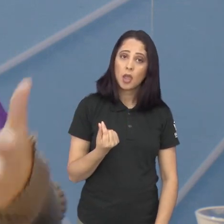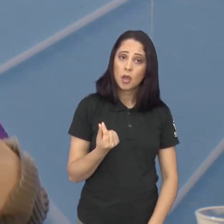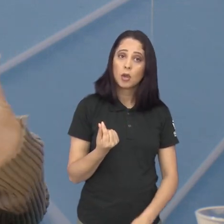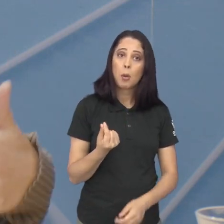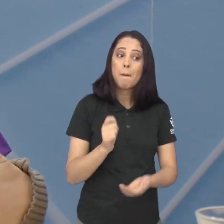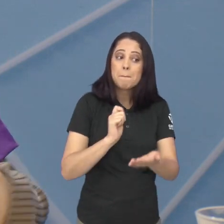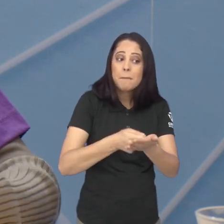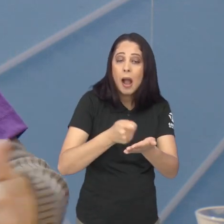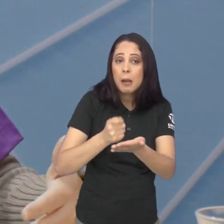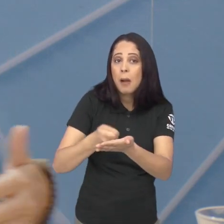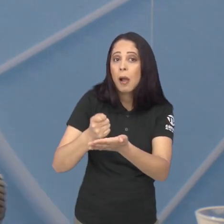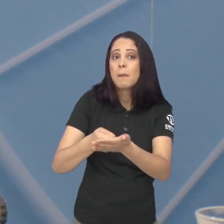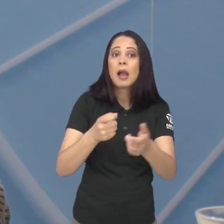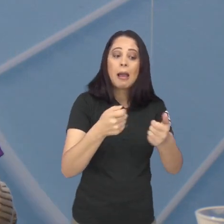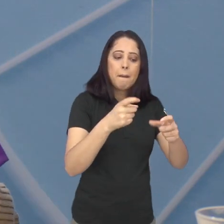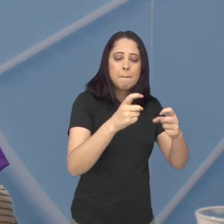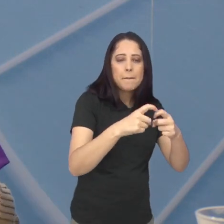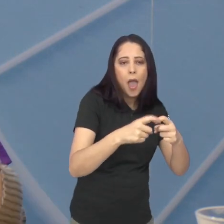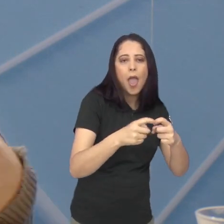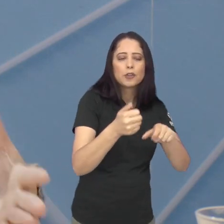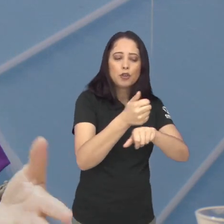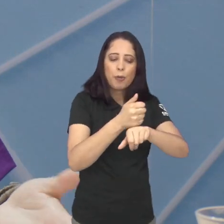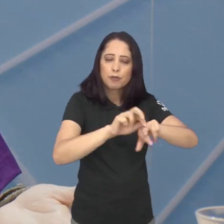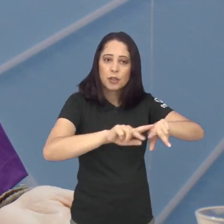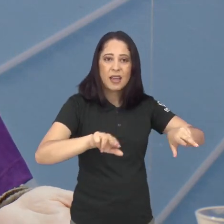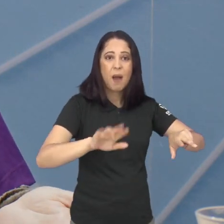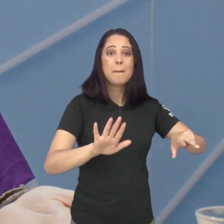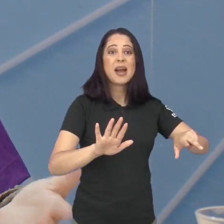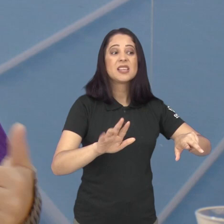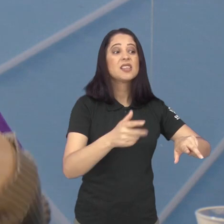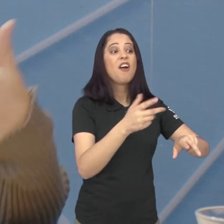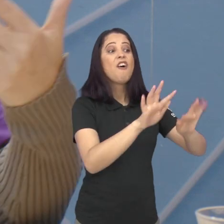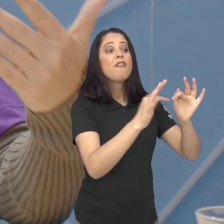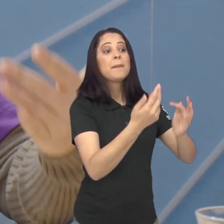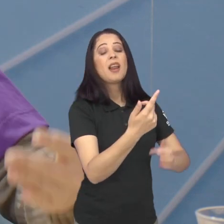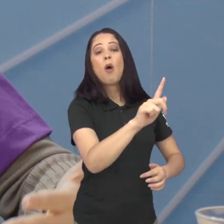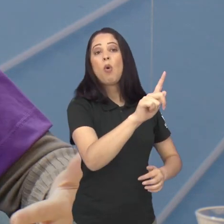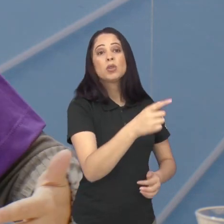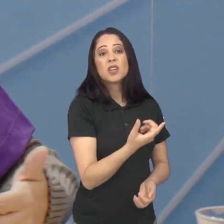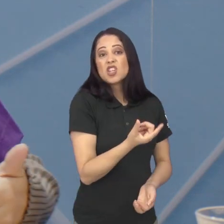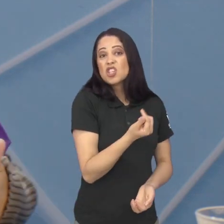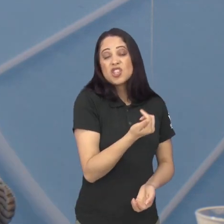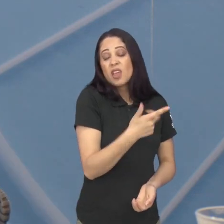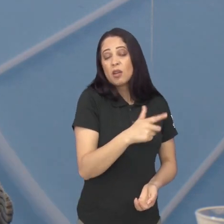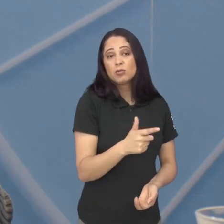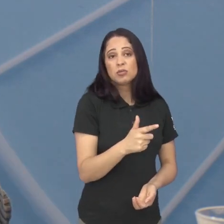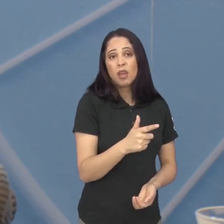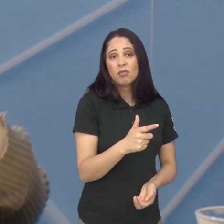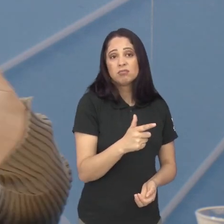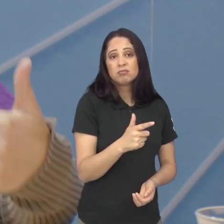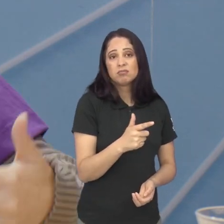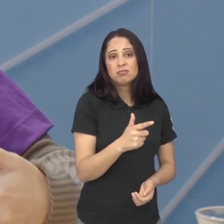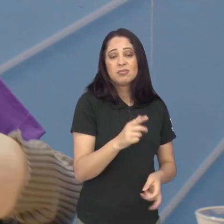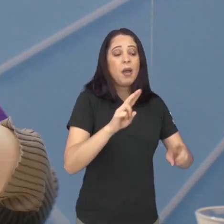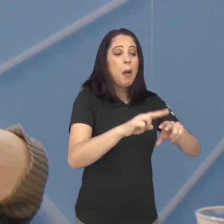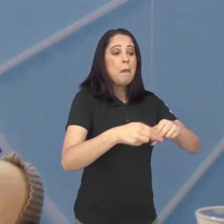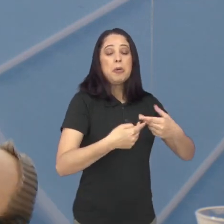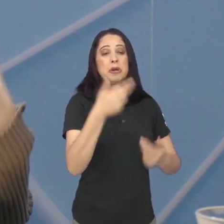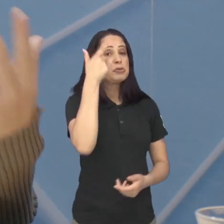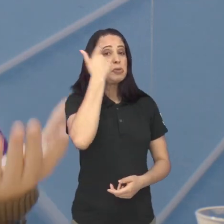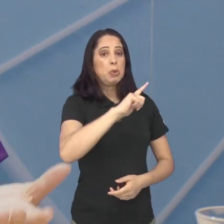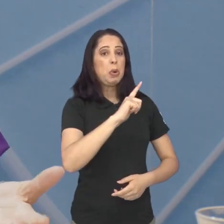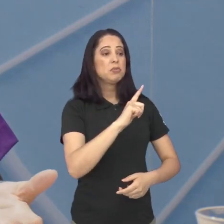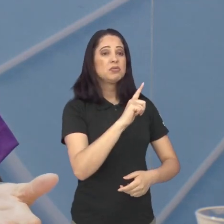Ainda bem, de procurar tudo isso. Né? E a gente tem famílias que não têm. Muitas vezes esse diagnóstico ele é mais tardio, ele demora mais. Então,